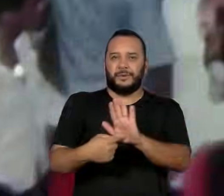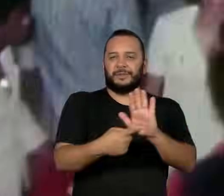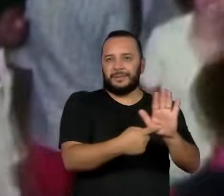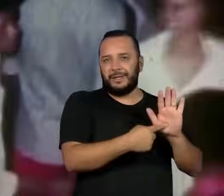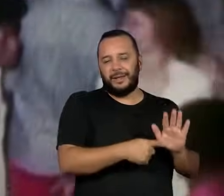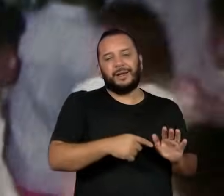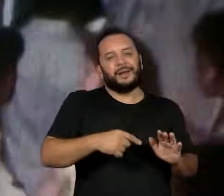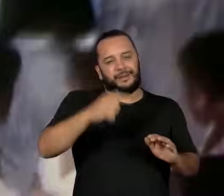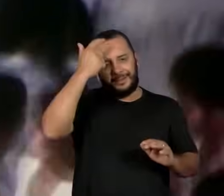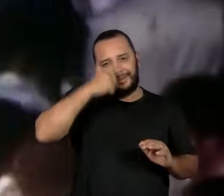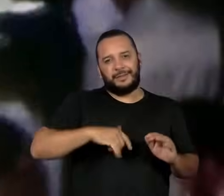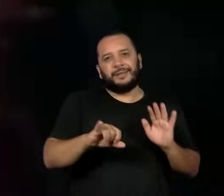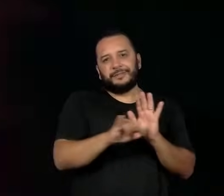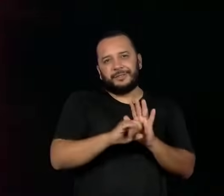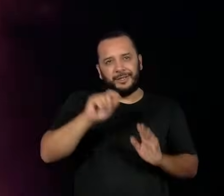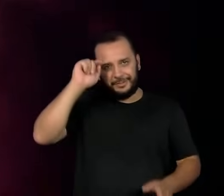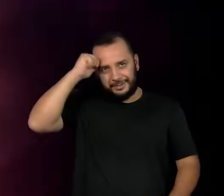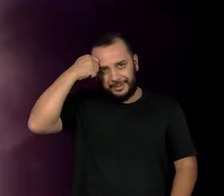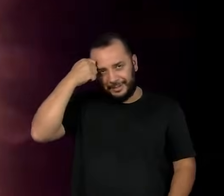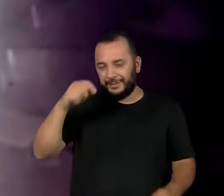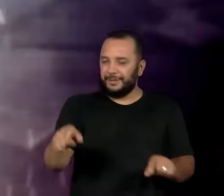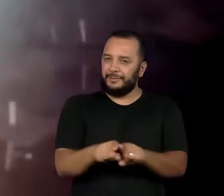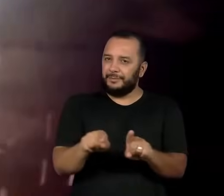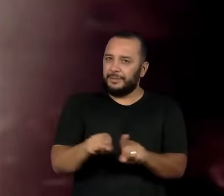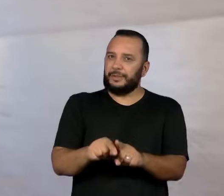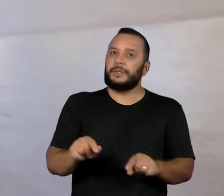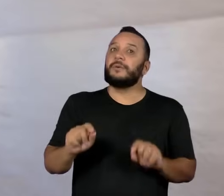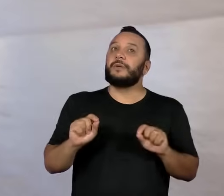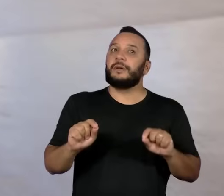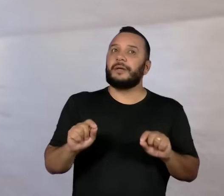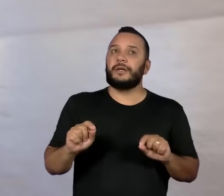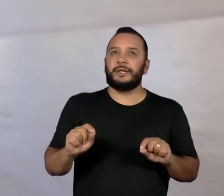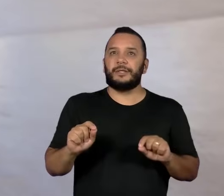de uma juventude que até então era